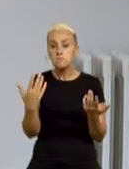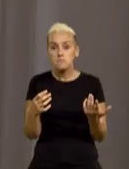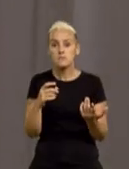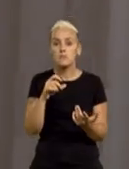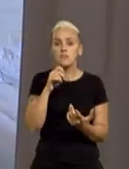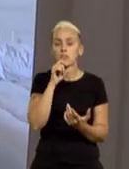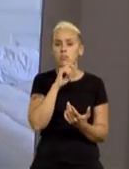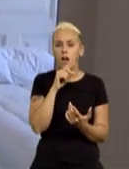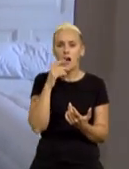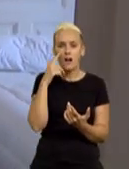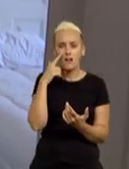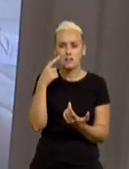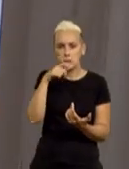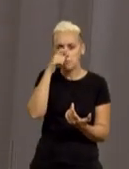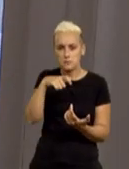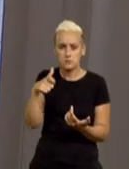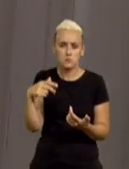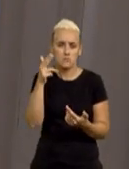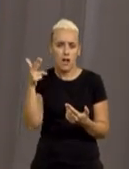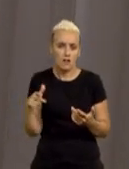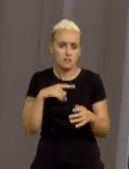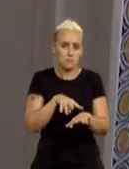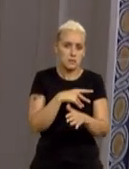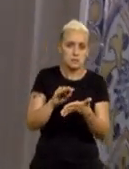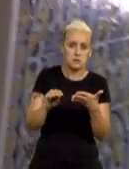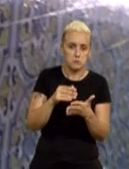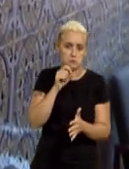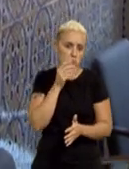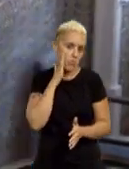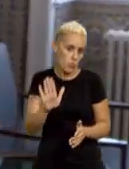residência de artistas, poetas, escritores, etc.